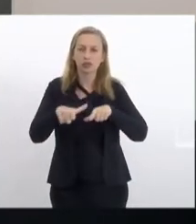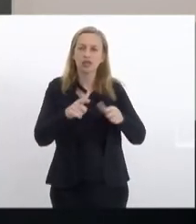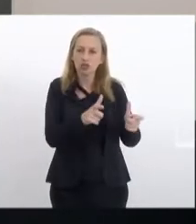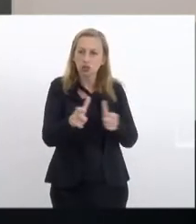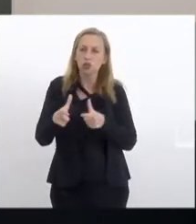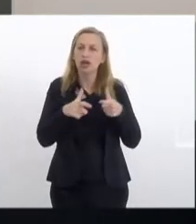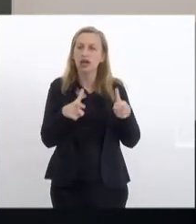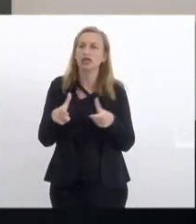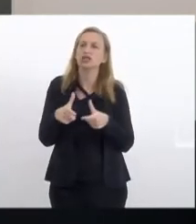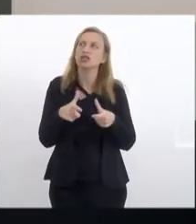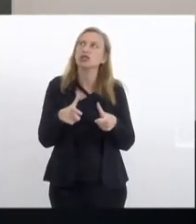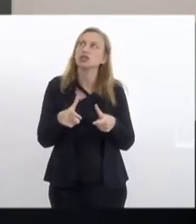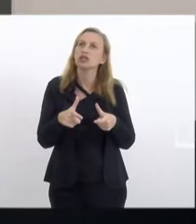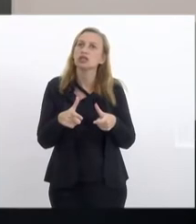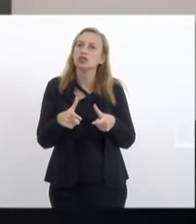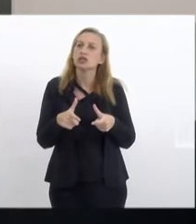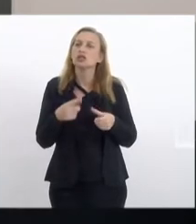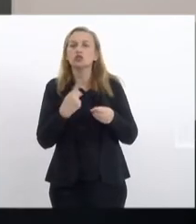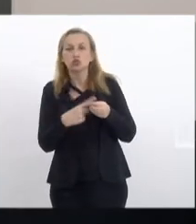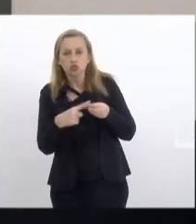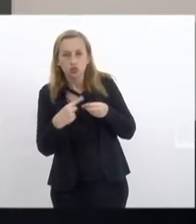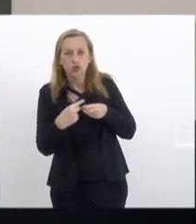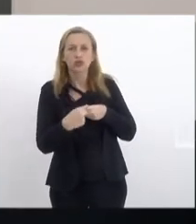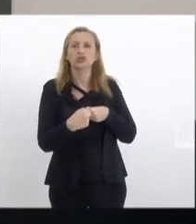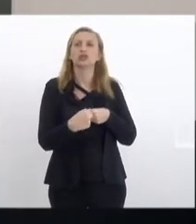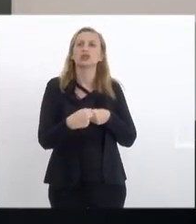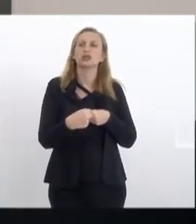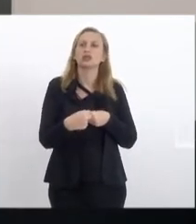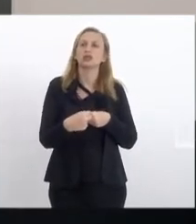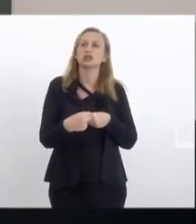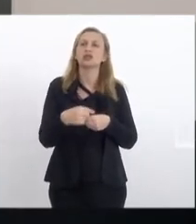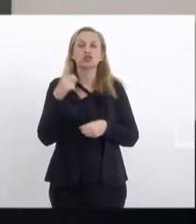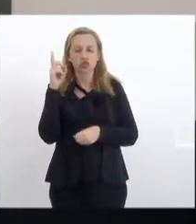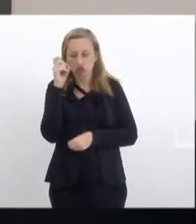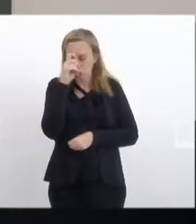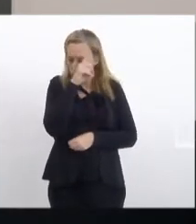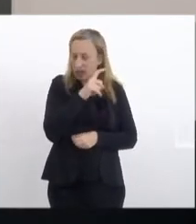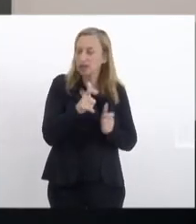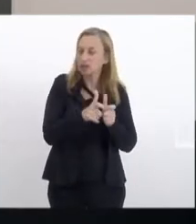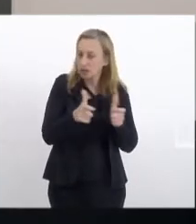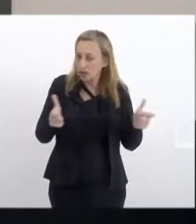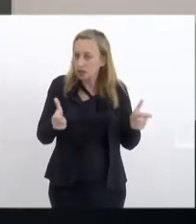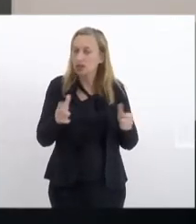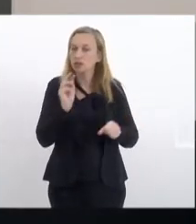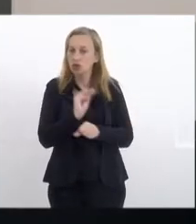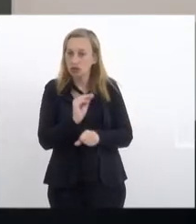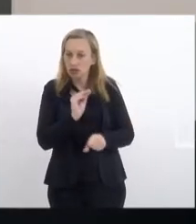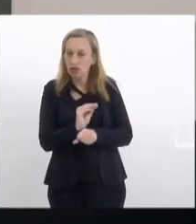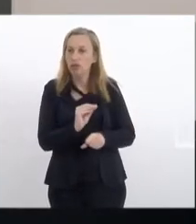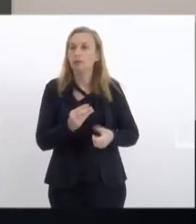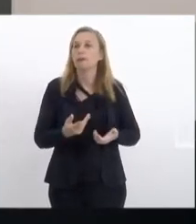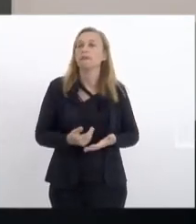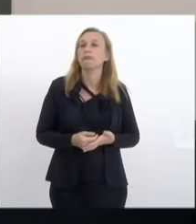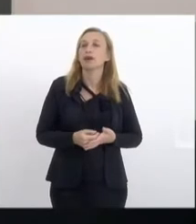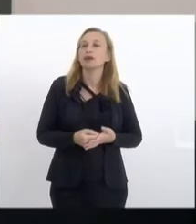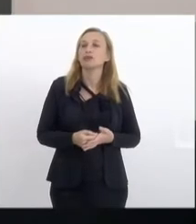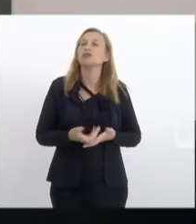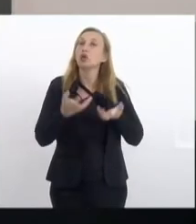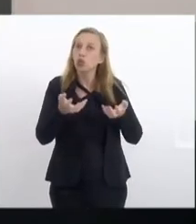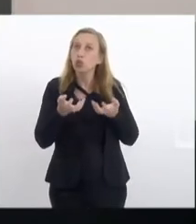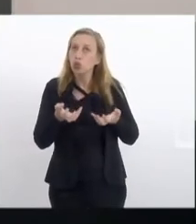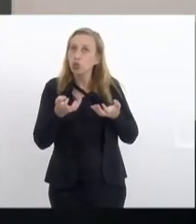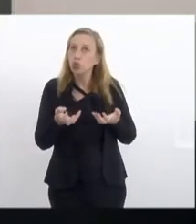locais, nos municípios que têm tido essa dificuldade muito grande na prevenção. E eu